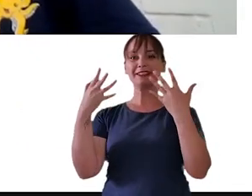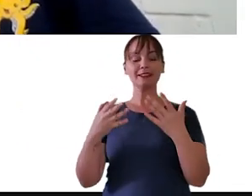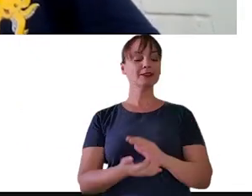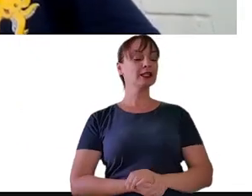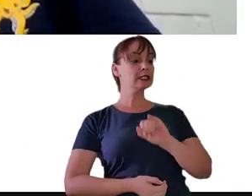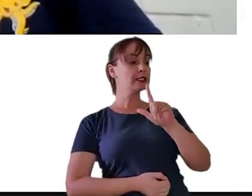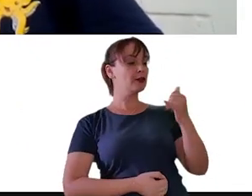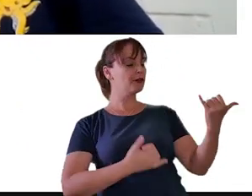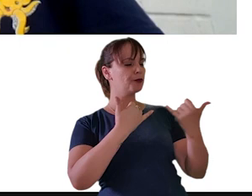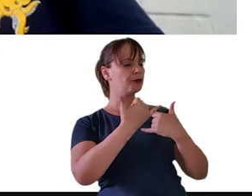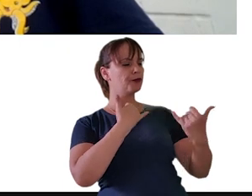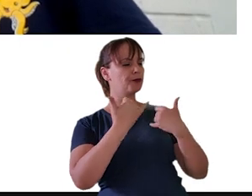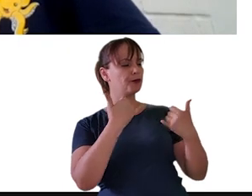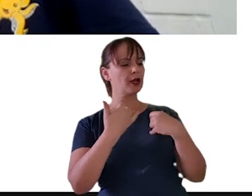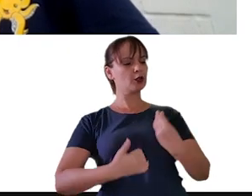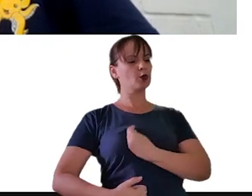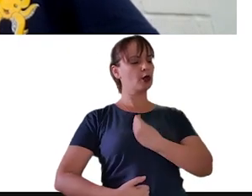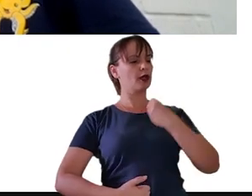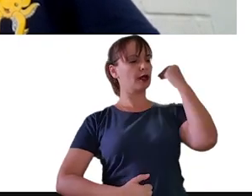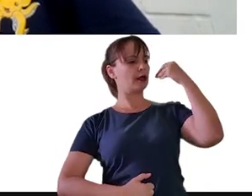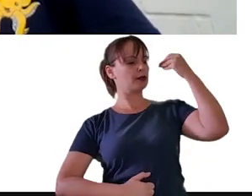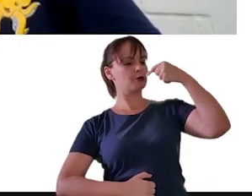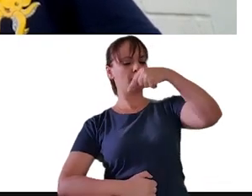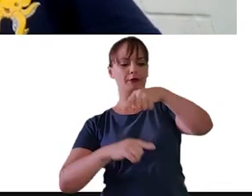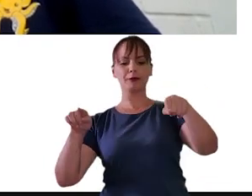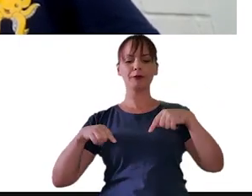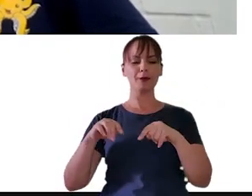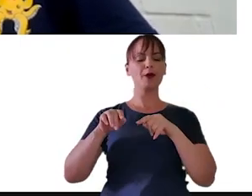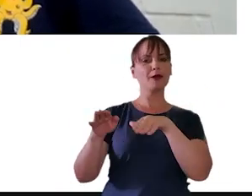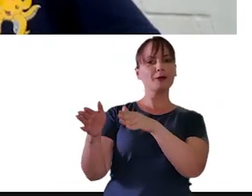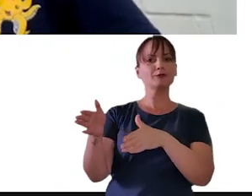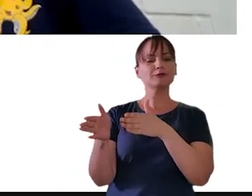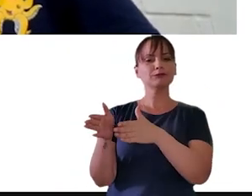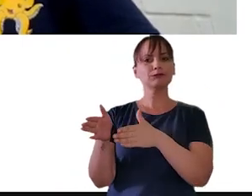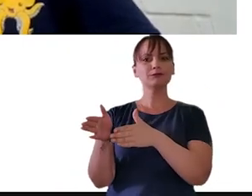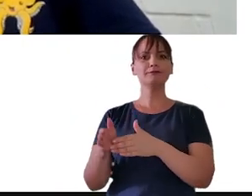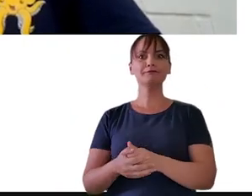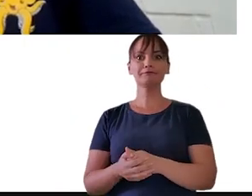sua trajetória dentro do aquário, que eu sei que você está aí bastante tempo, né?